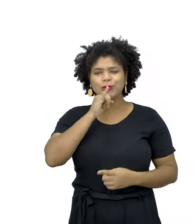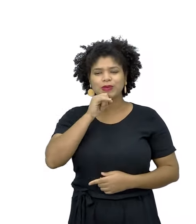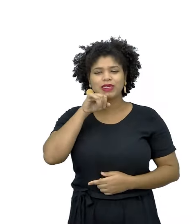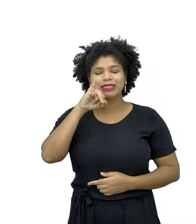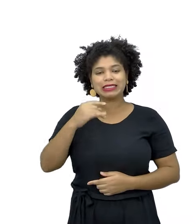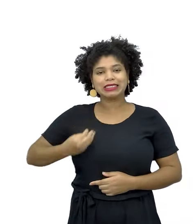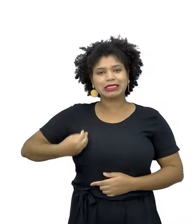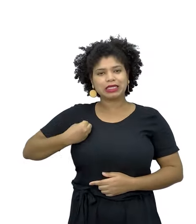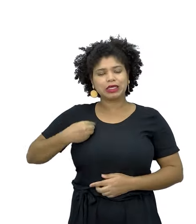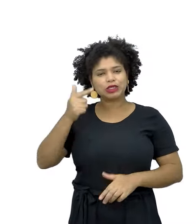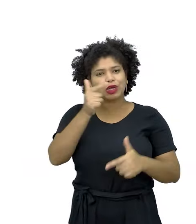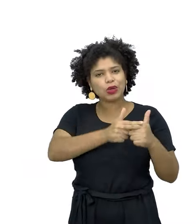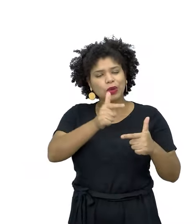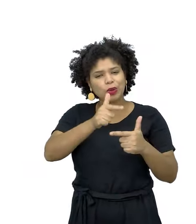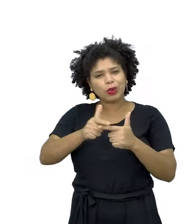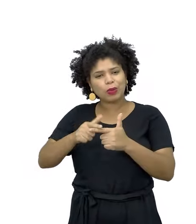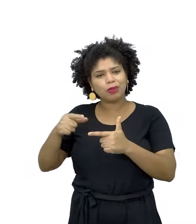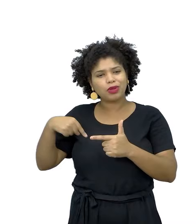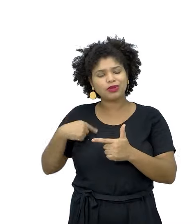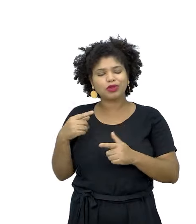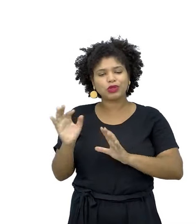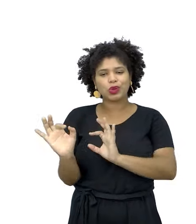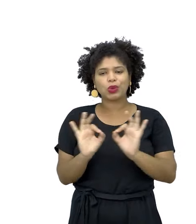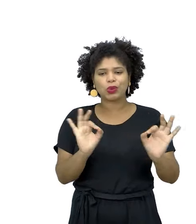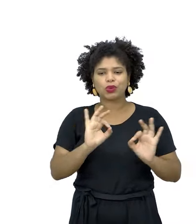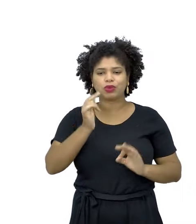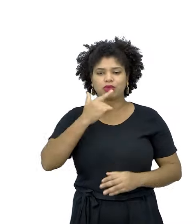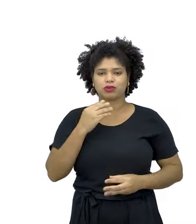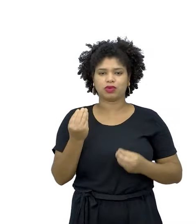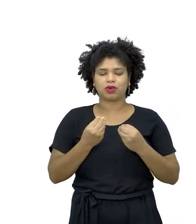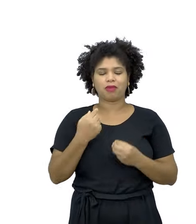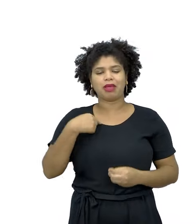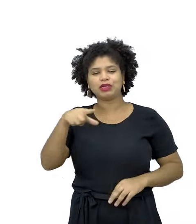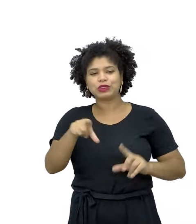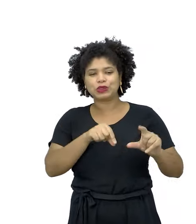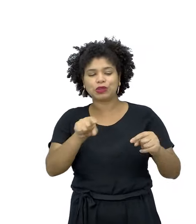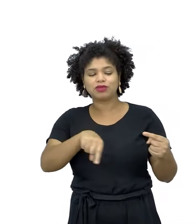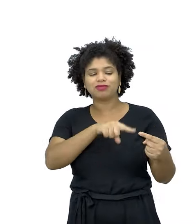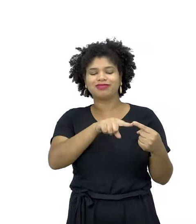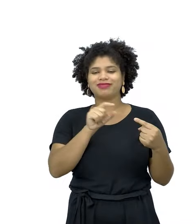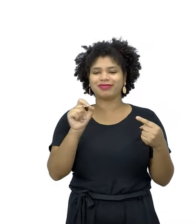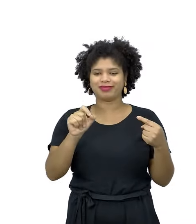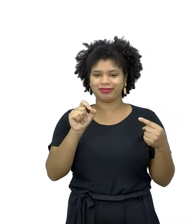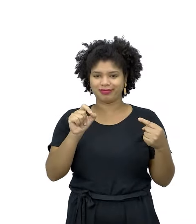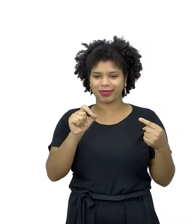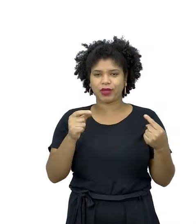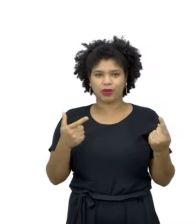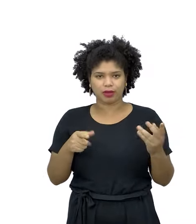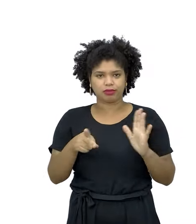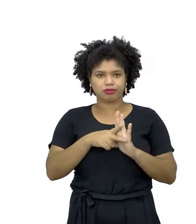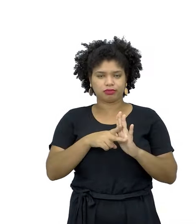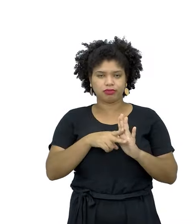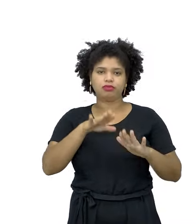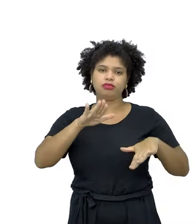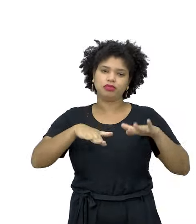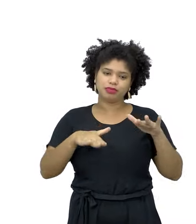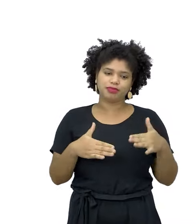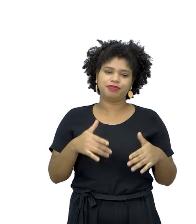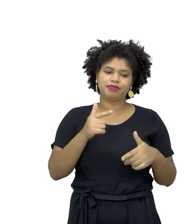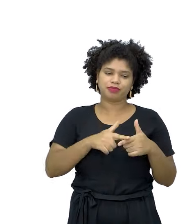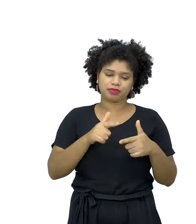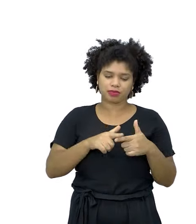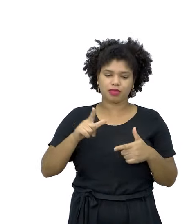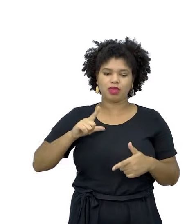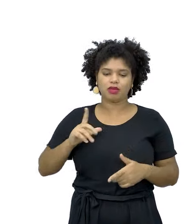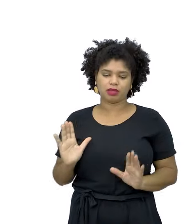que nós preparamos? O que é, como que funciona, onde eu escolhi, qual a finalidade que eu tenho desse problema. Geralmente nós pegamos